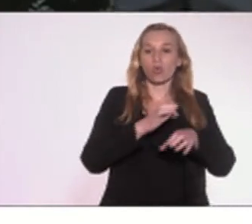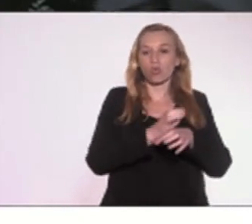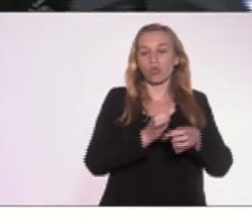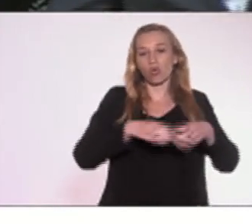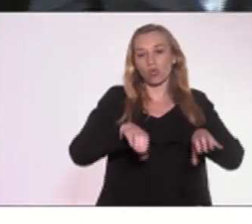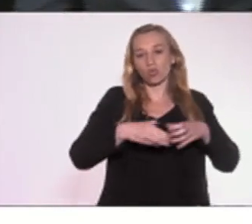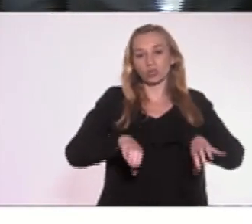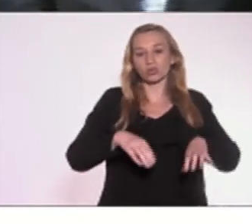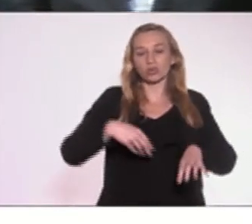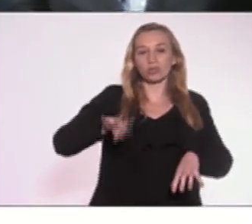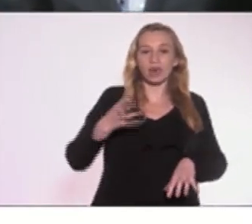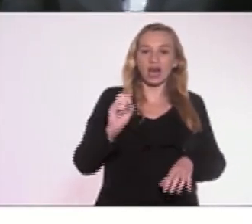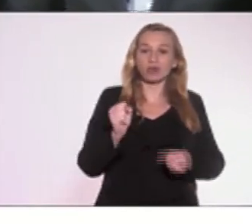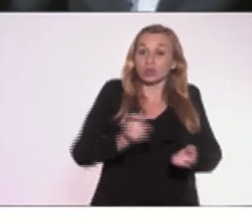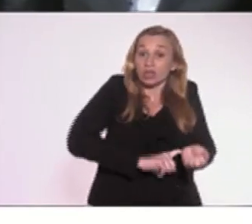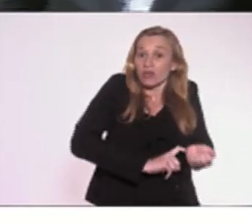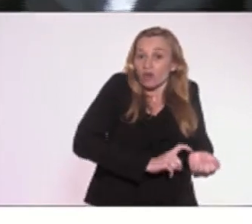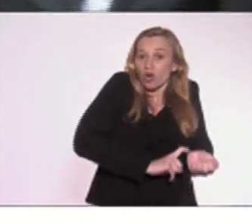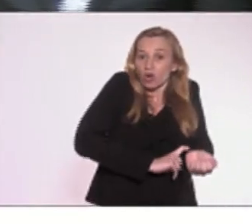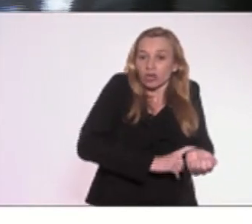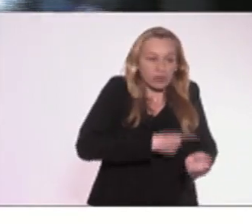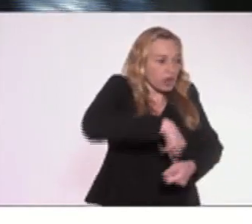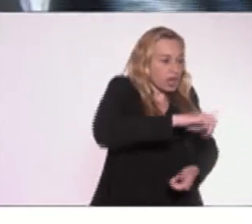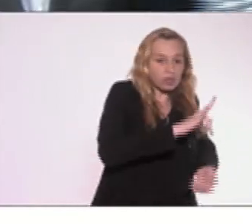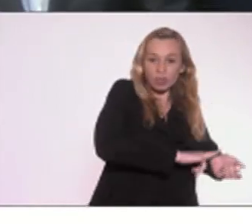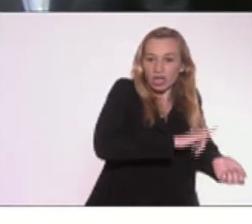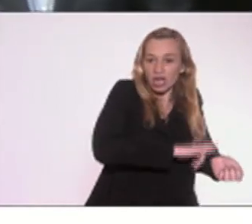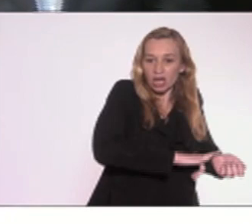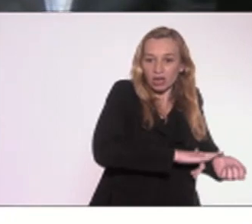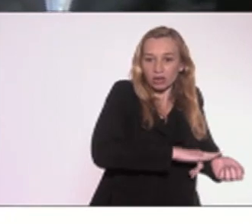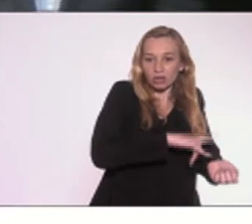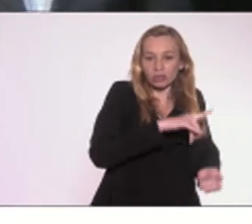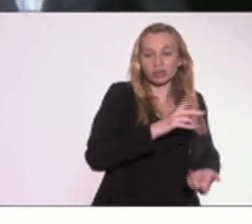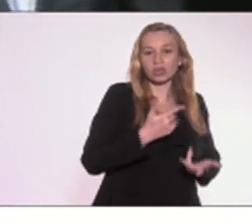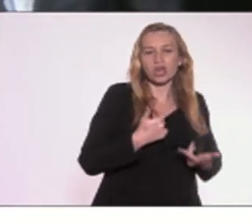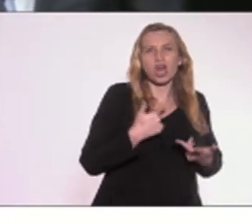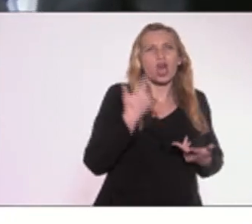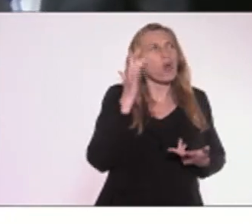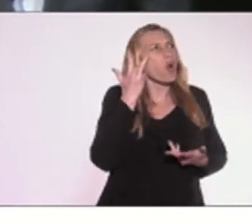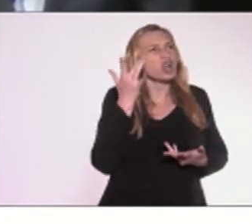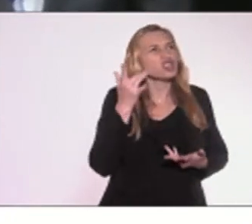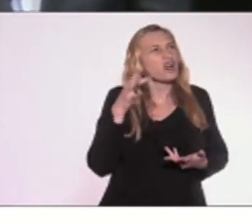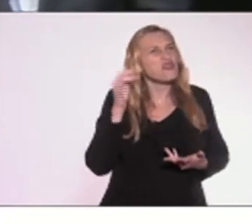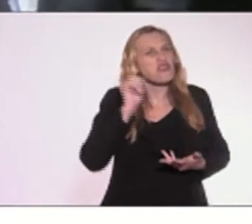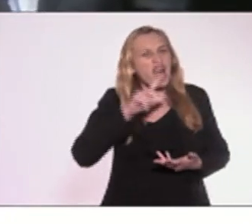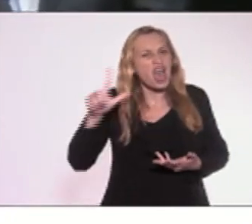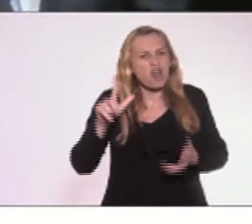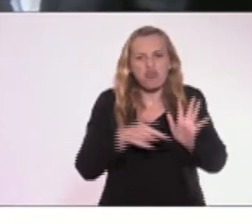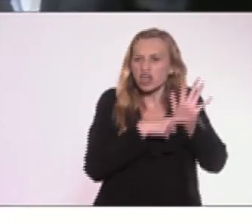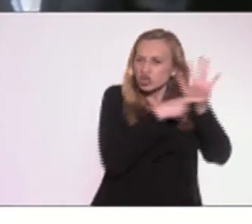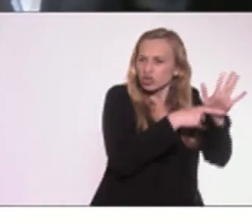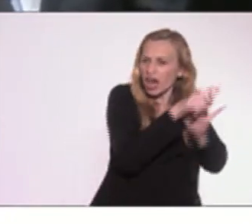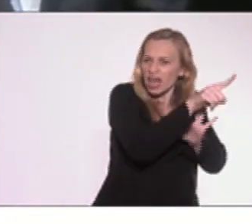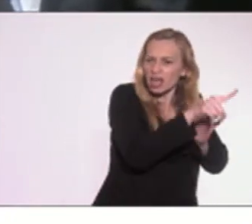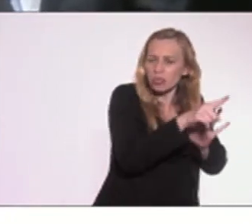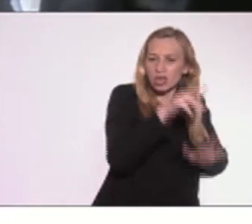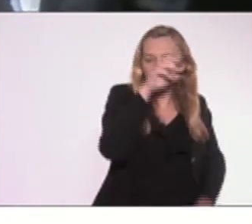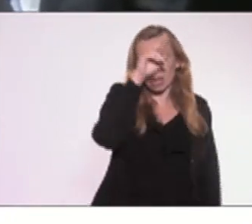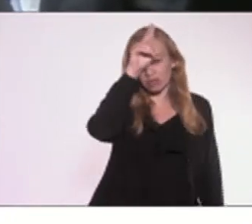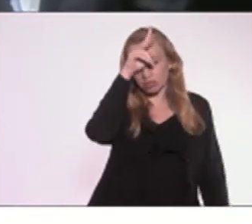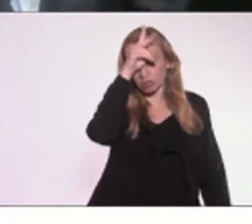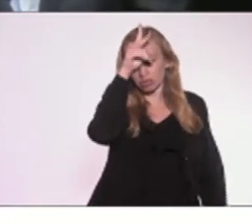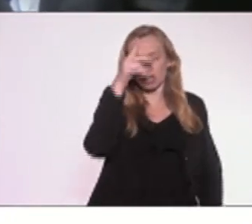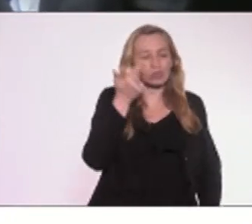Marcos nervoso, foi para o banheiro passar mal. Acho que o Rafael, sei lá, que o Rafael foi acudi-lo, porque ele passou mal, porque